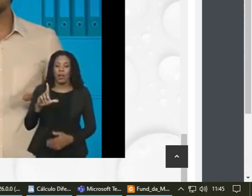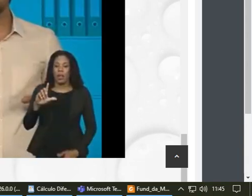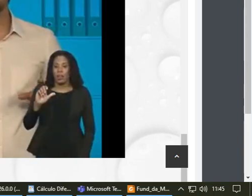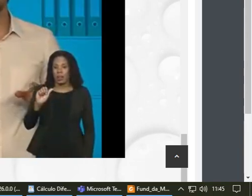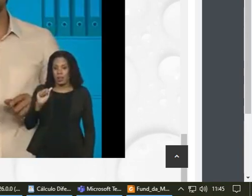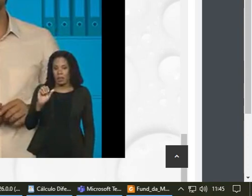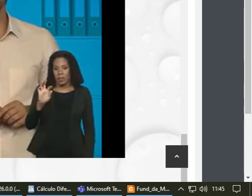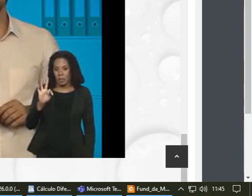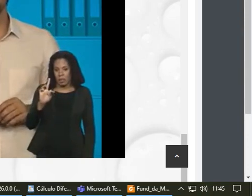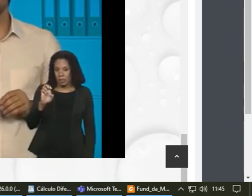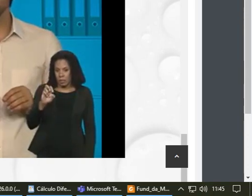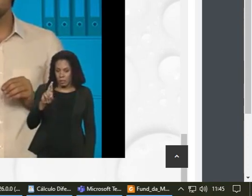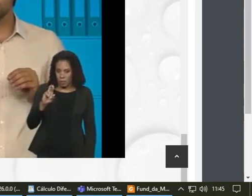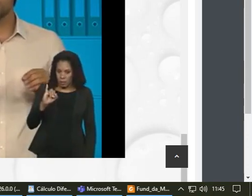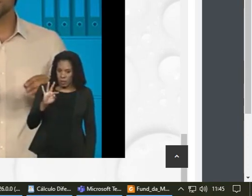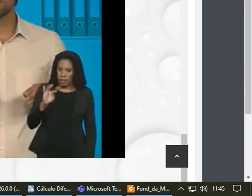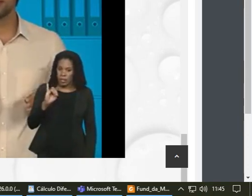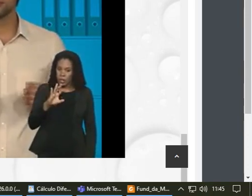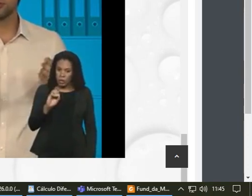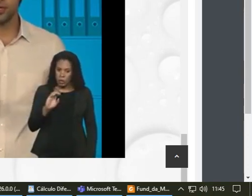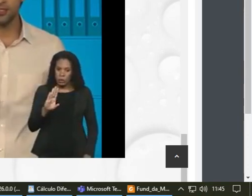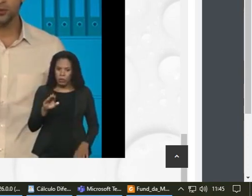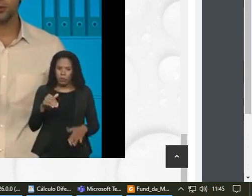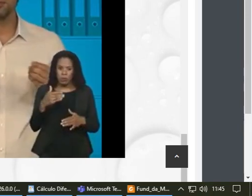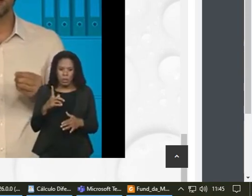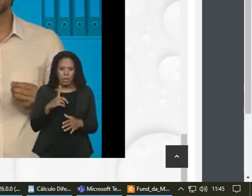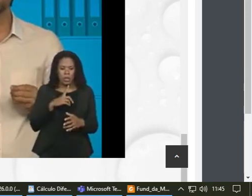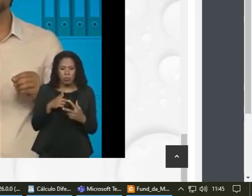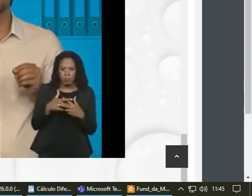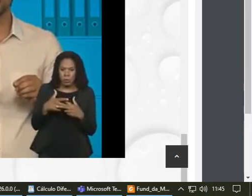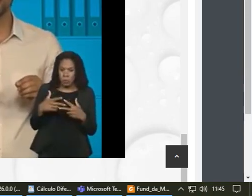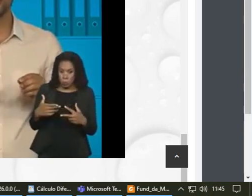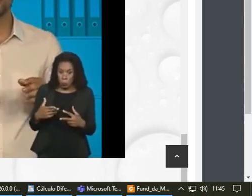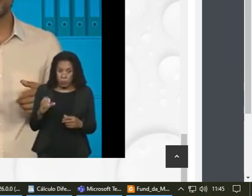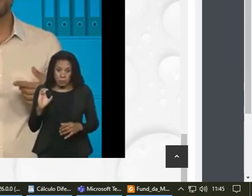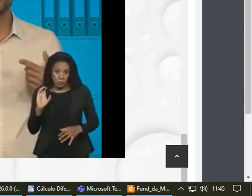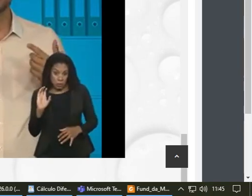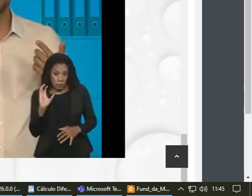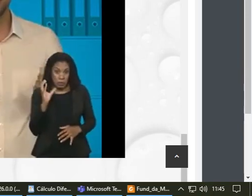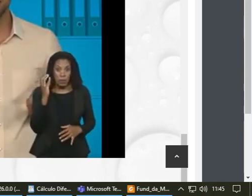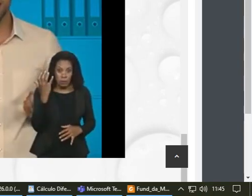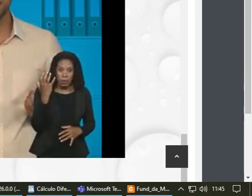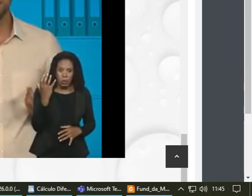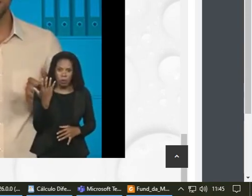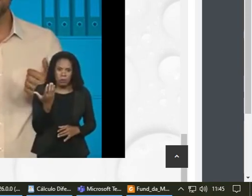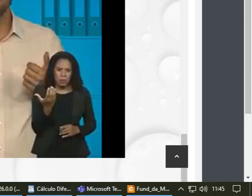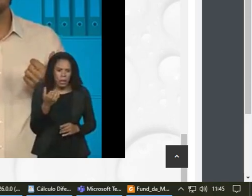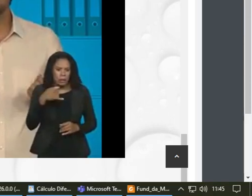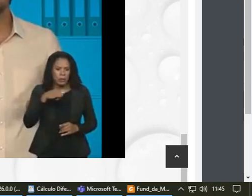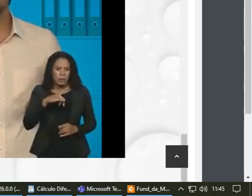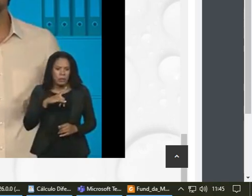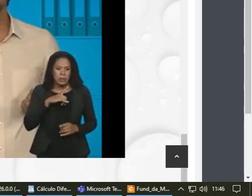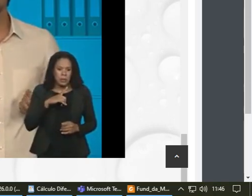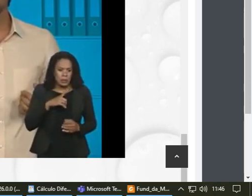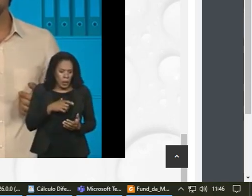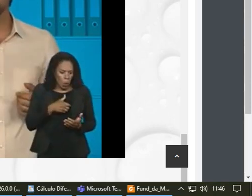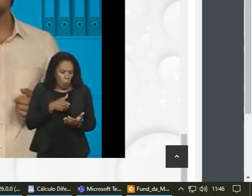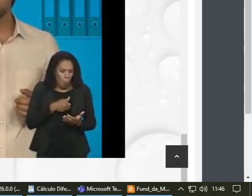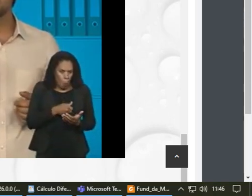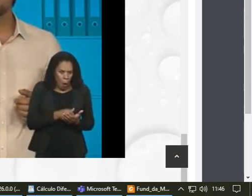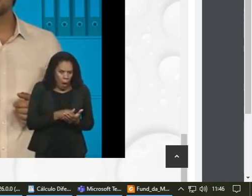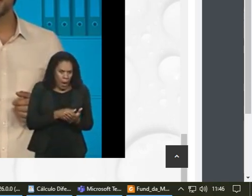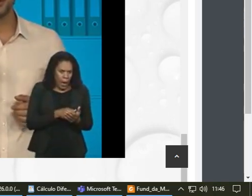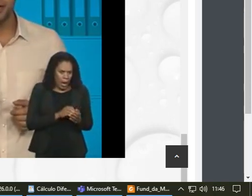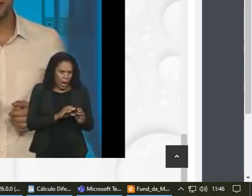As classificações geotécnicas apontam os comportamentos físico e mecânico do solo como compressibilidade, plasticidade e